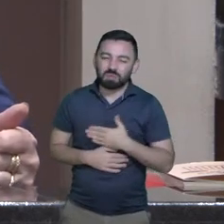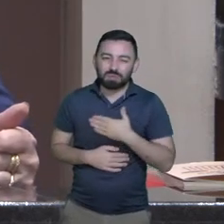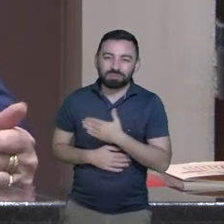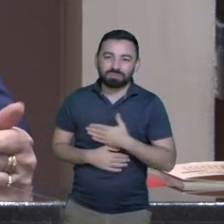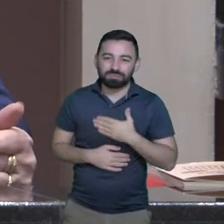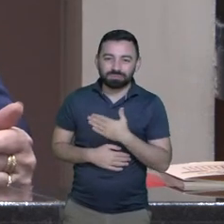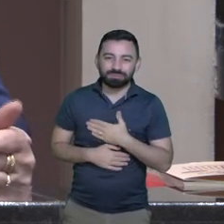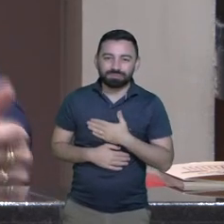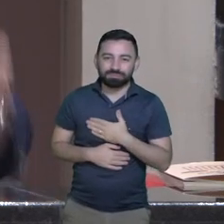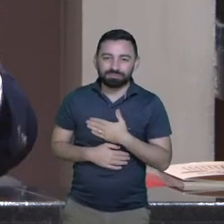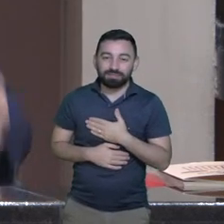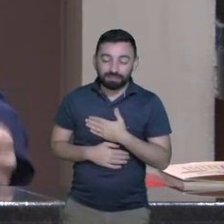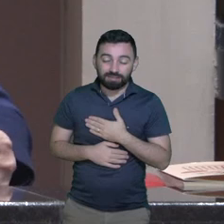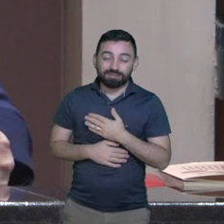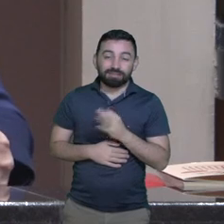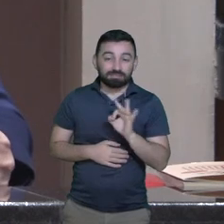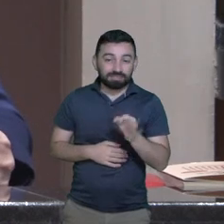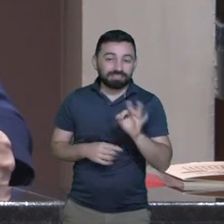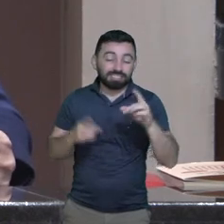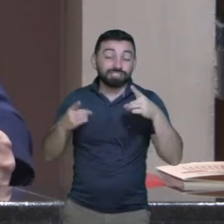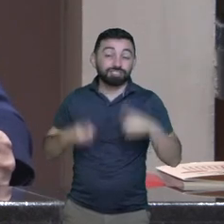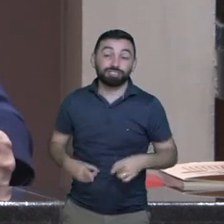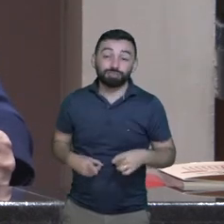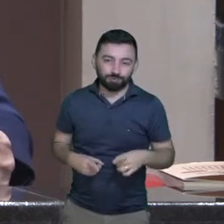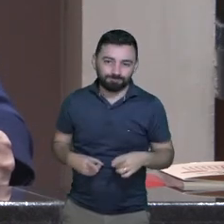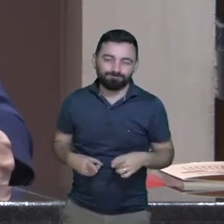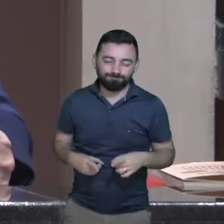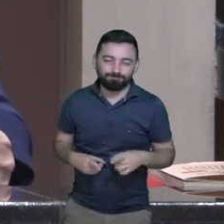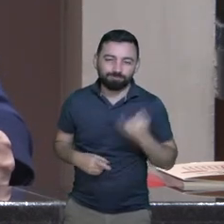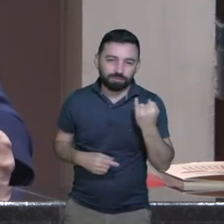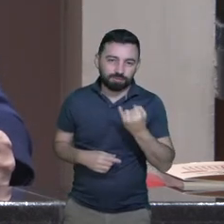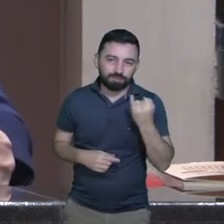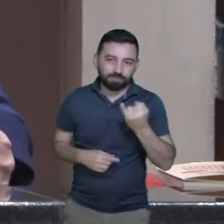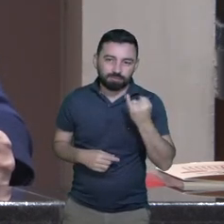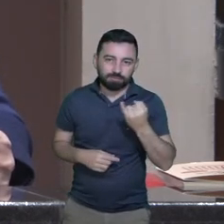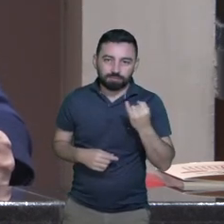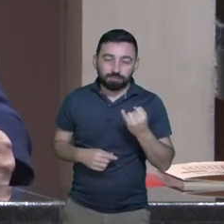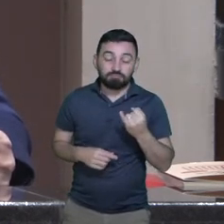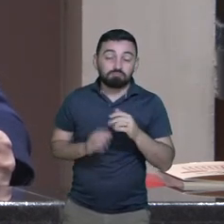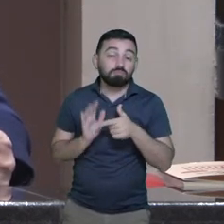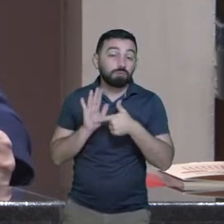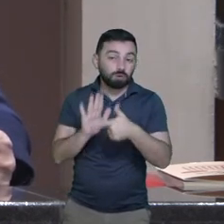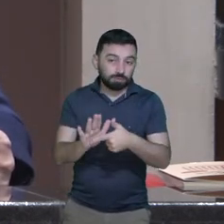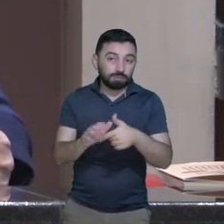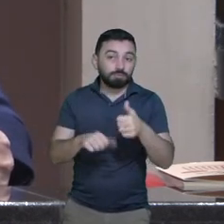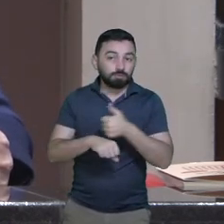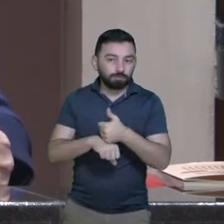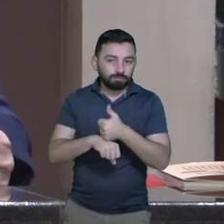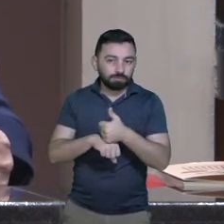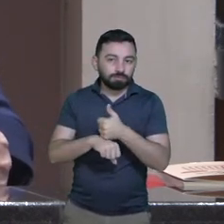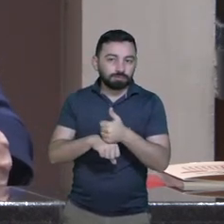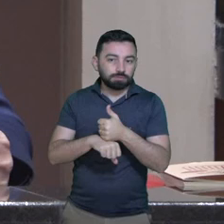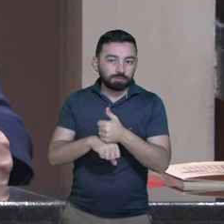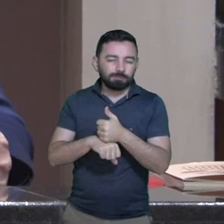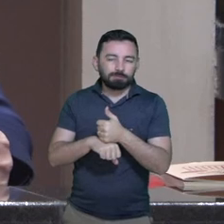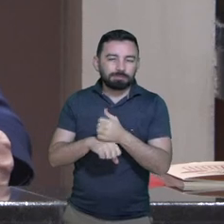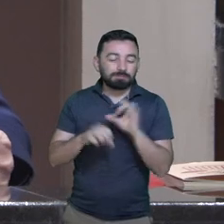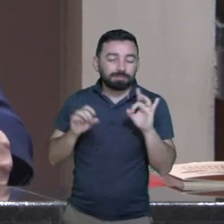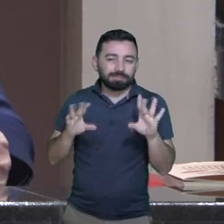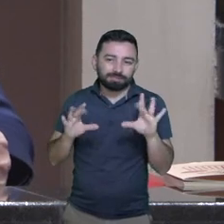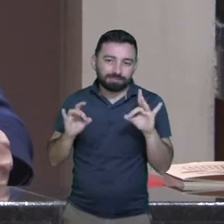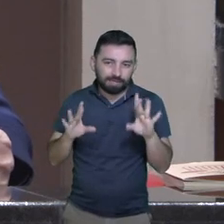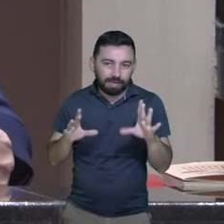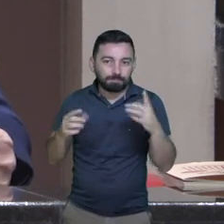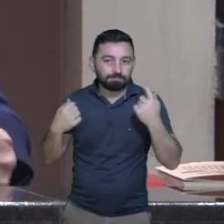Então olha isso é muito Digno Isso prova o quanto também a nossa profissão ela é sim encantadora